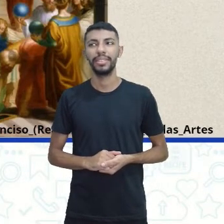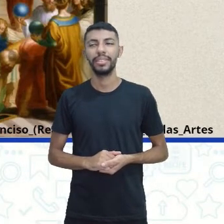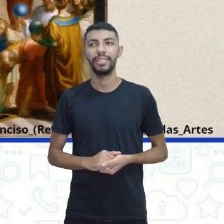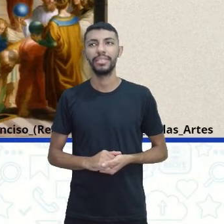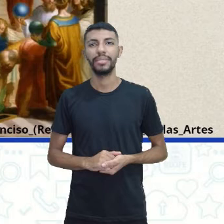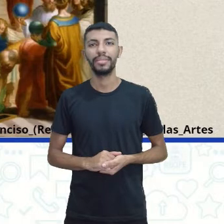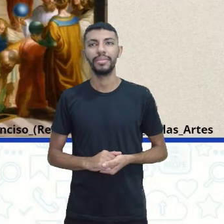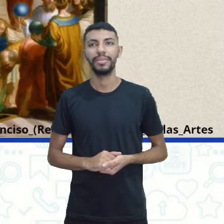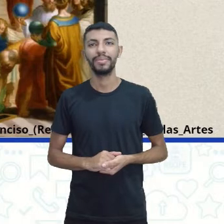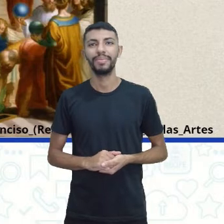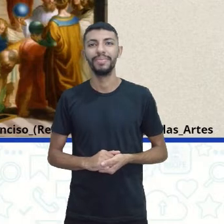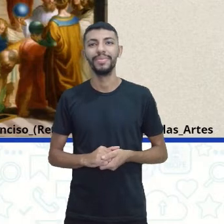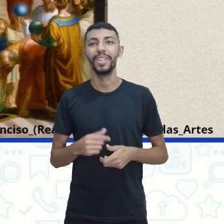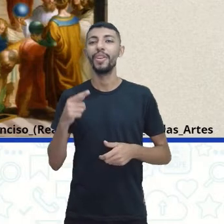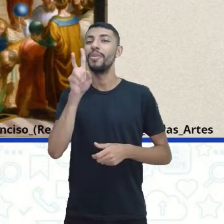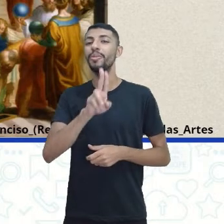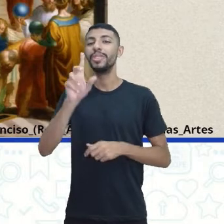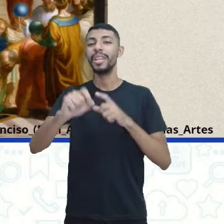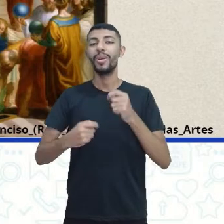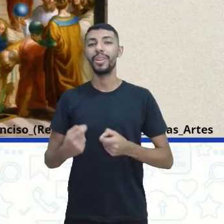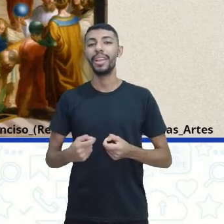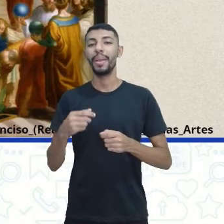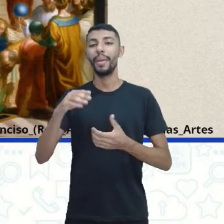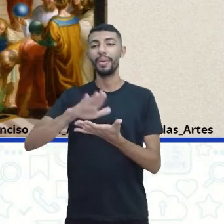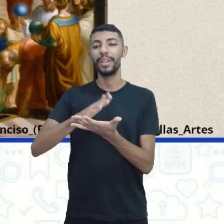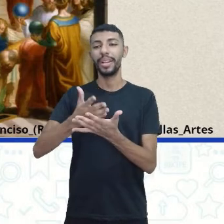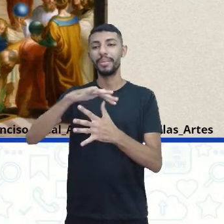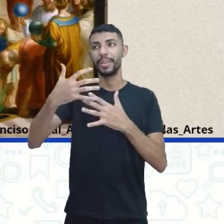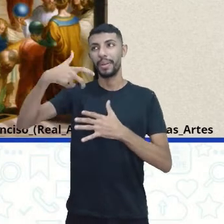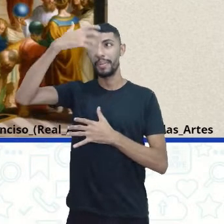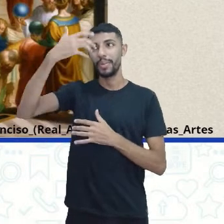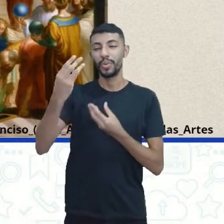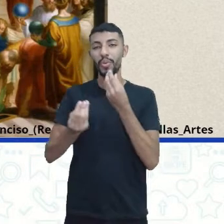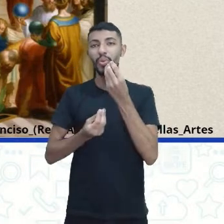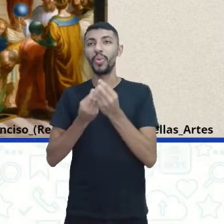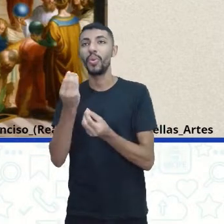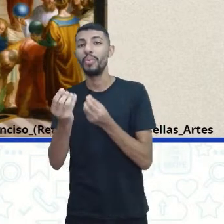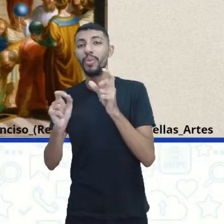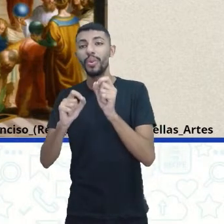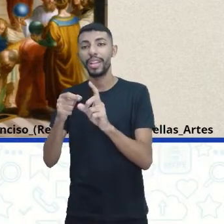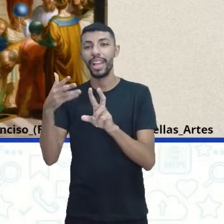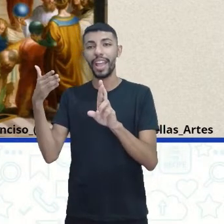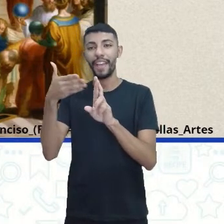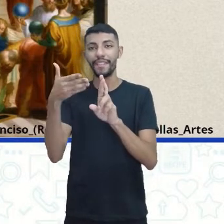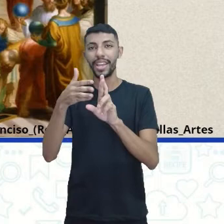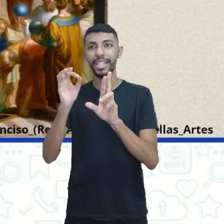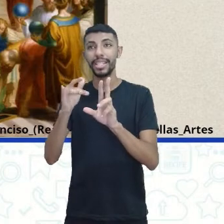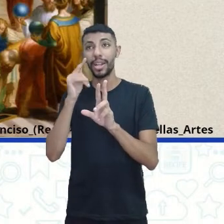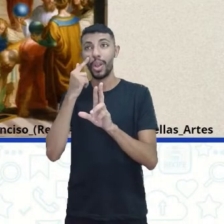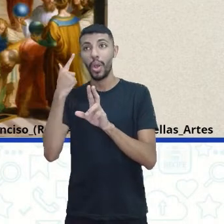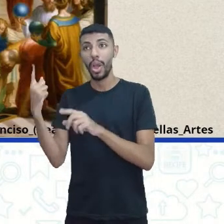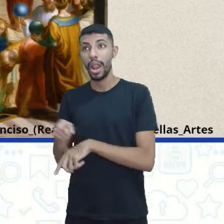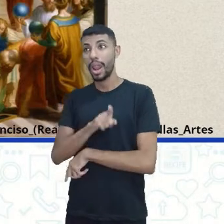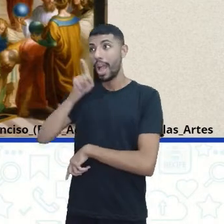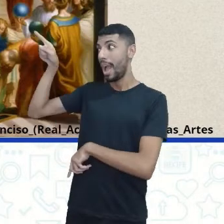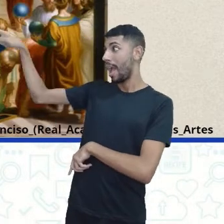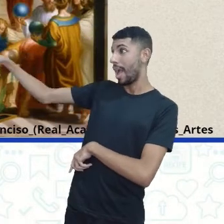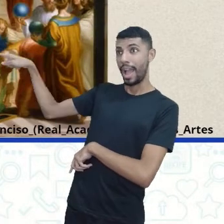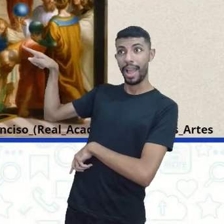Então, vamos usar Bruno, maravilhoso, como referência. Então, do lado oposto de Bruno, a gente tem Sócrates falando sobre as